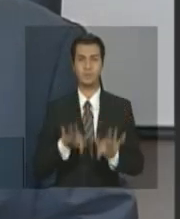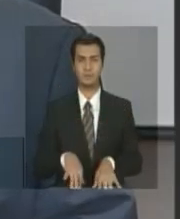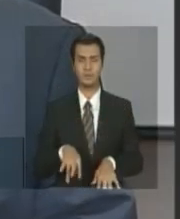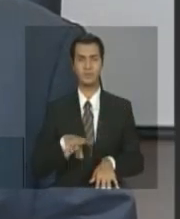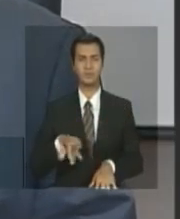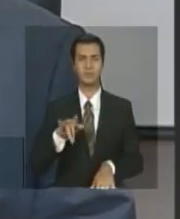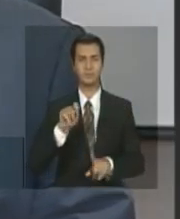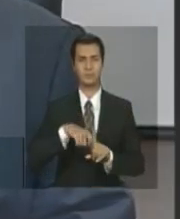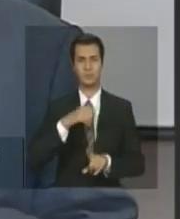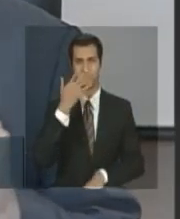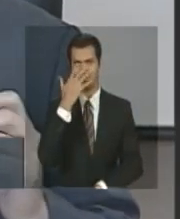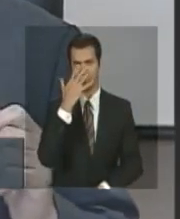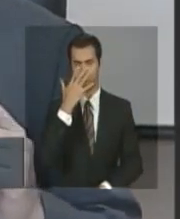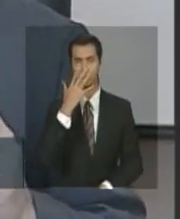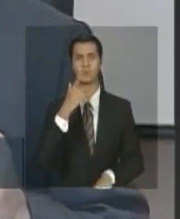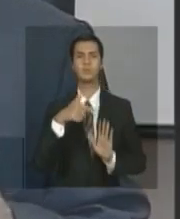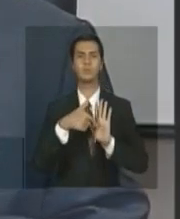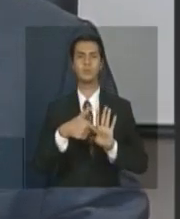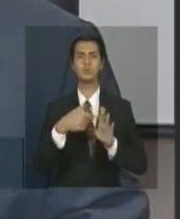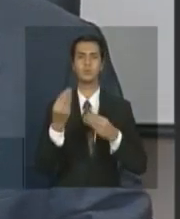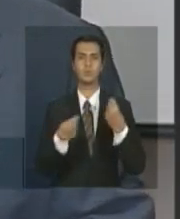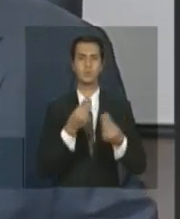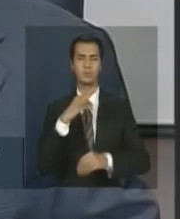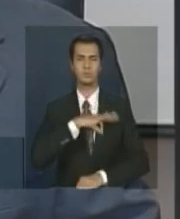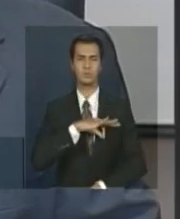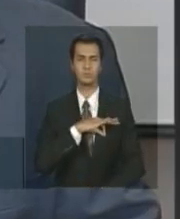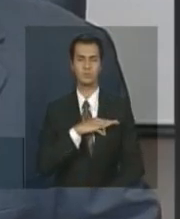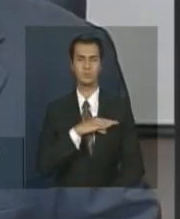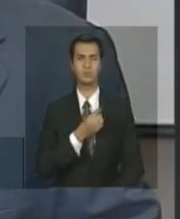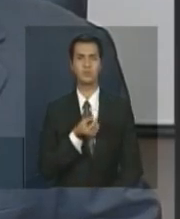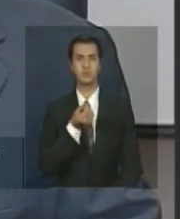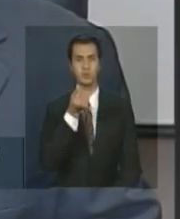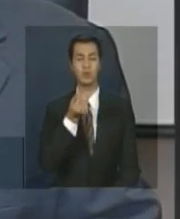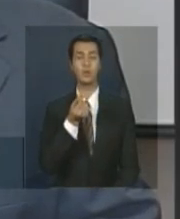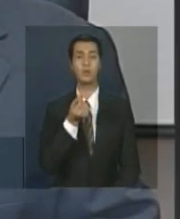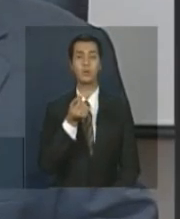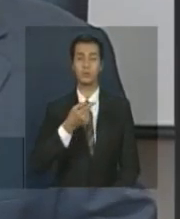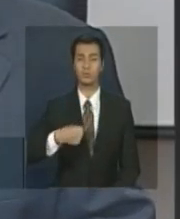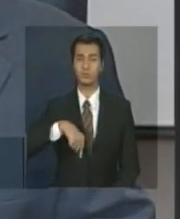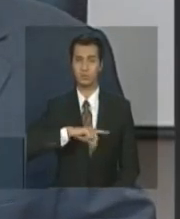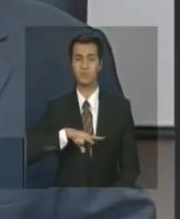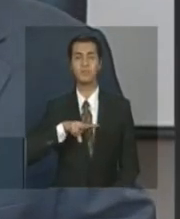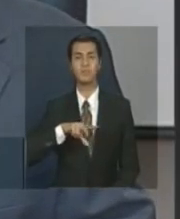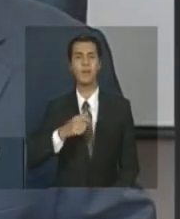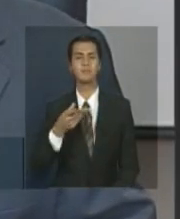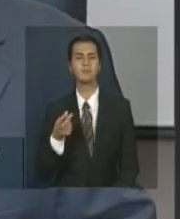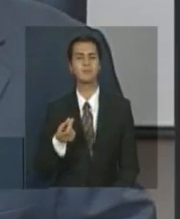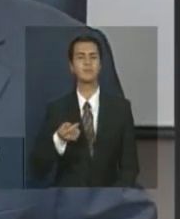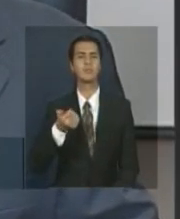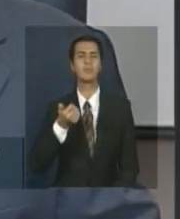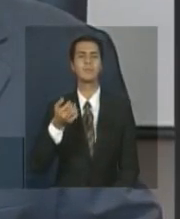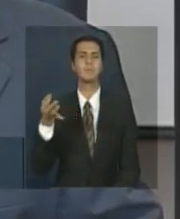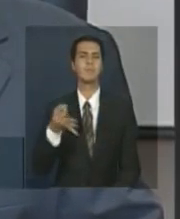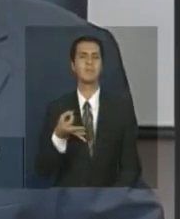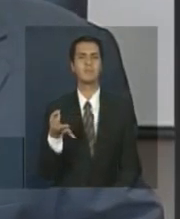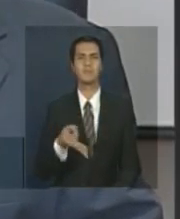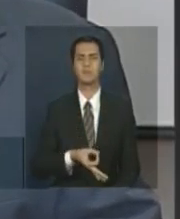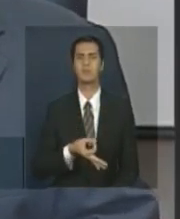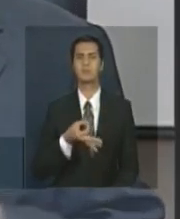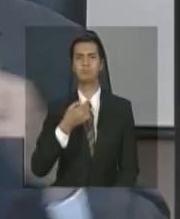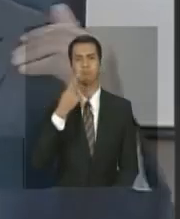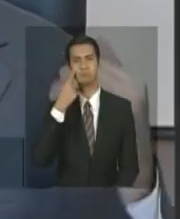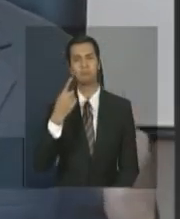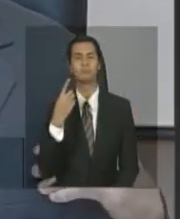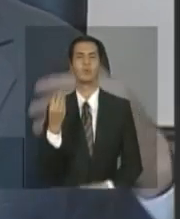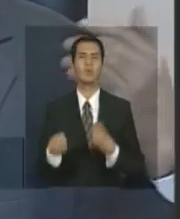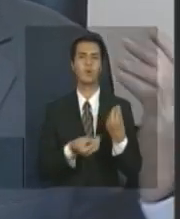nós vamos, inclusive, ter um indicador mais fino para poder perceber qual é a tendência em termos da situação de